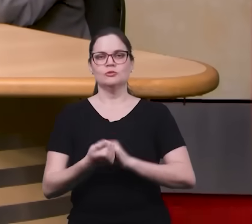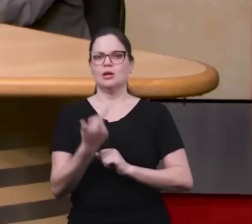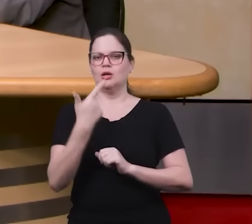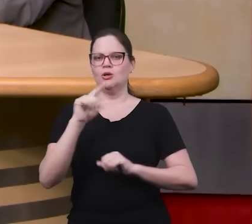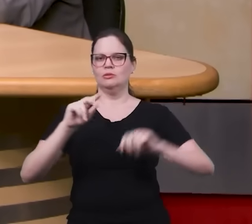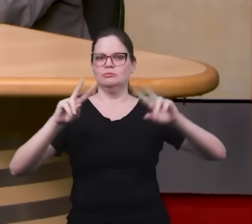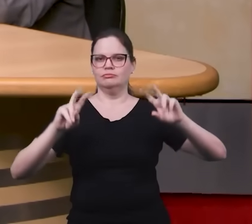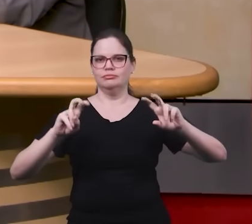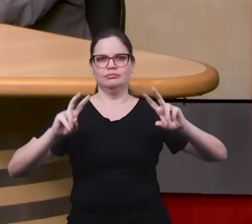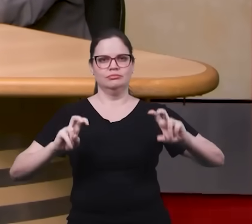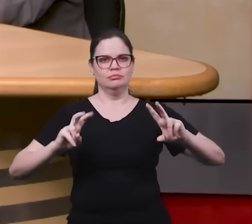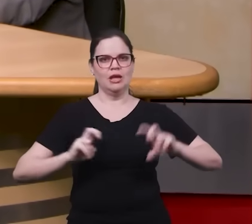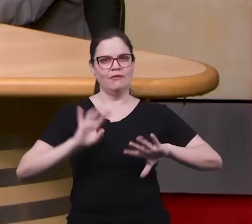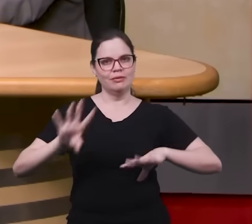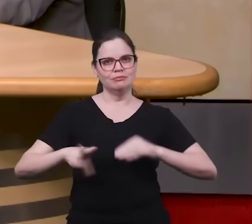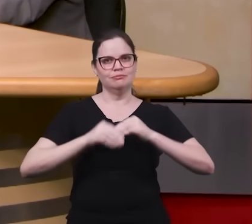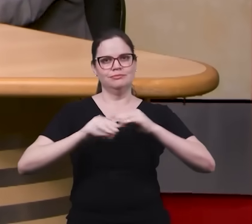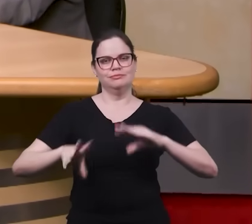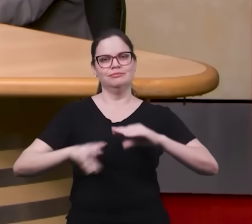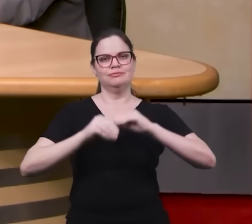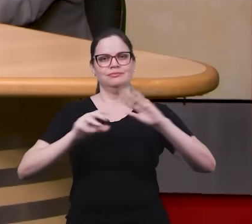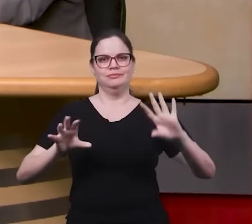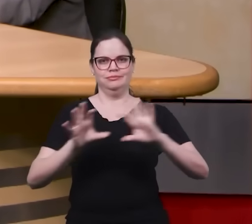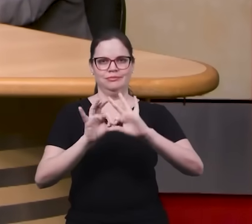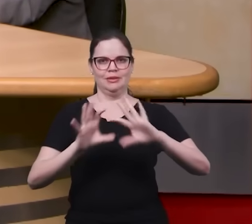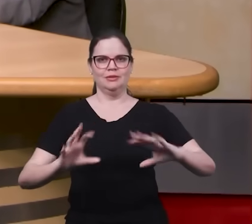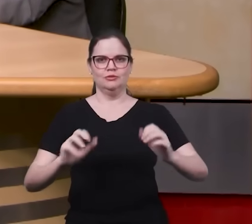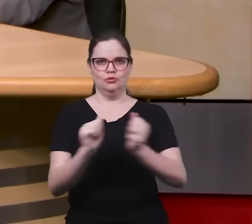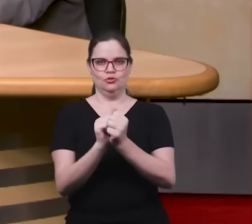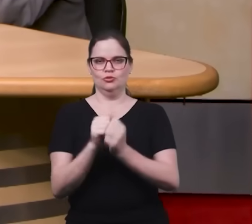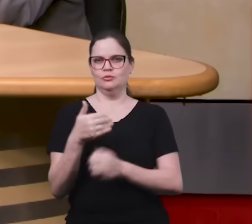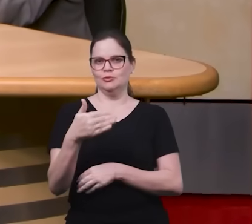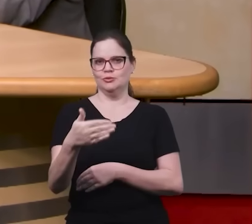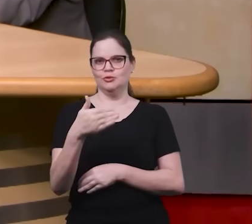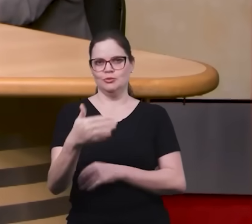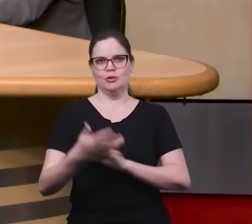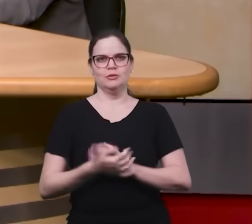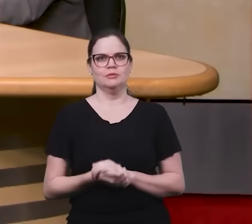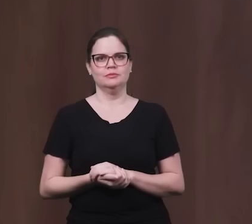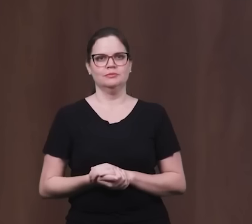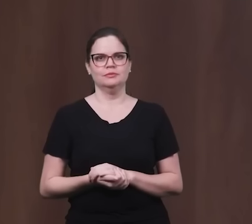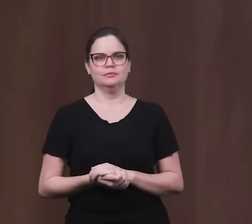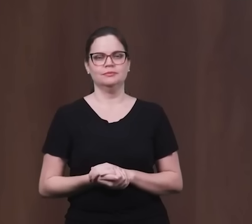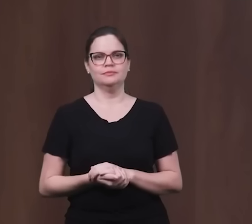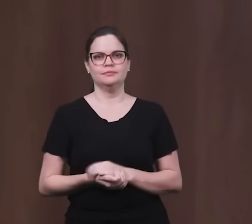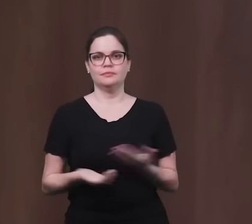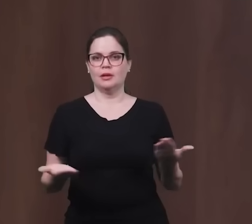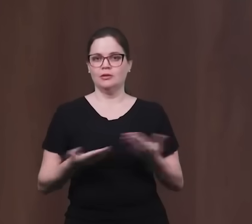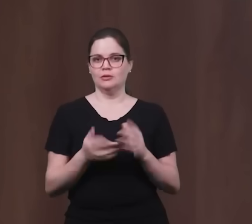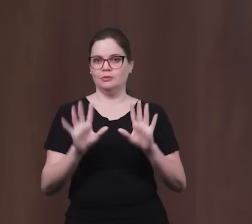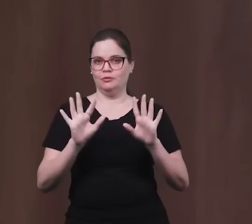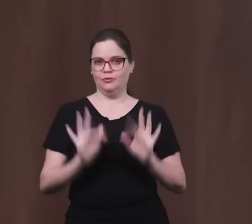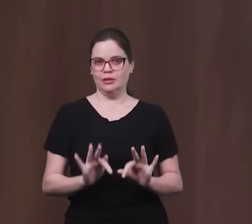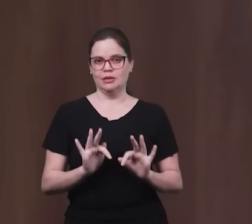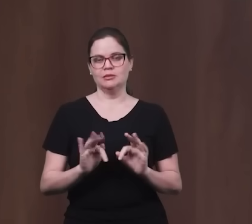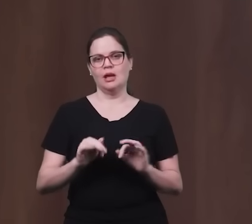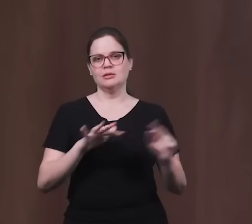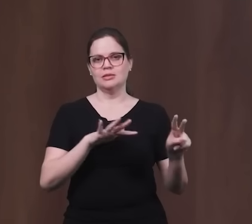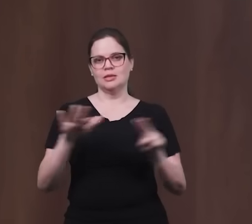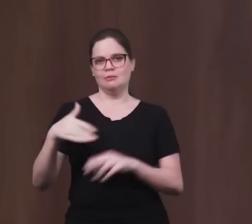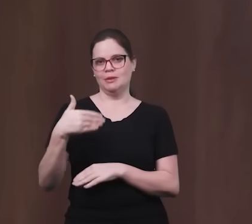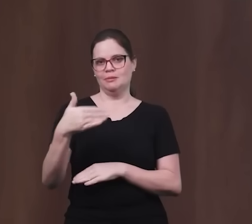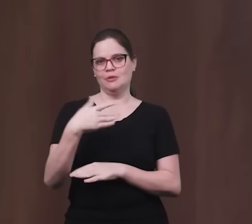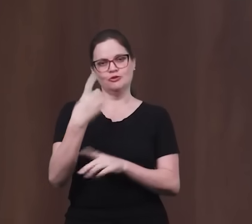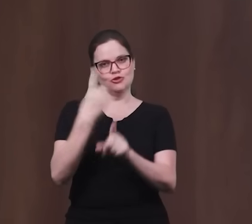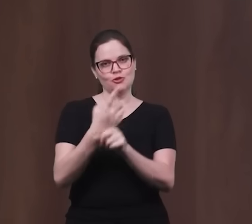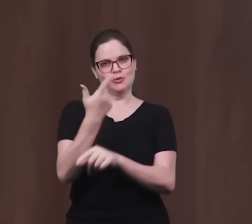outros assuntos mais que vão vir nos próximos programas. Mas nós vamos encerrar por aqui, voltamos a semana